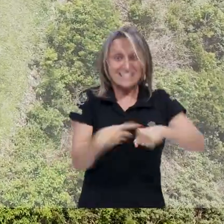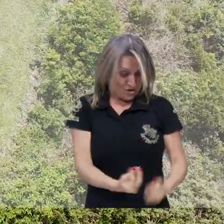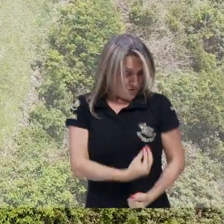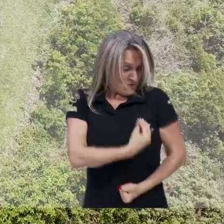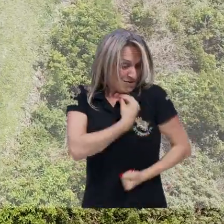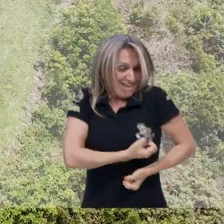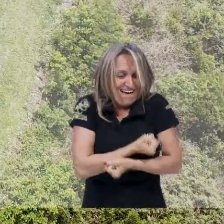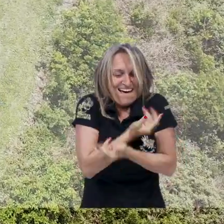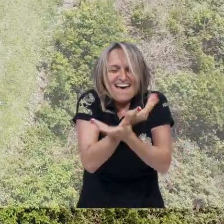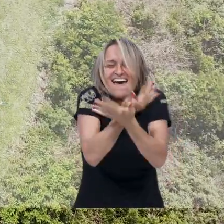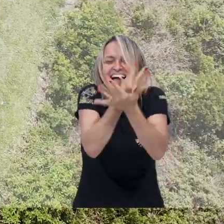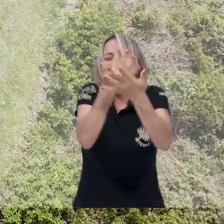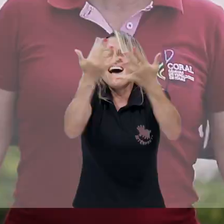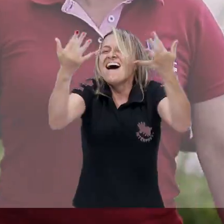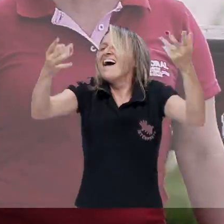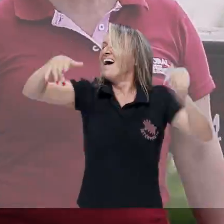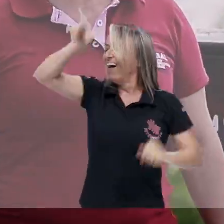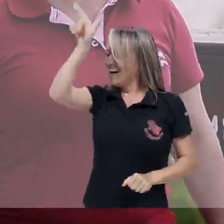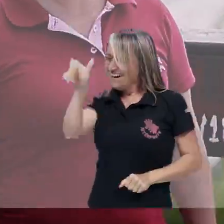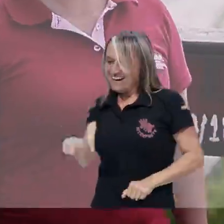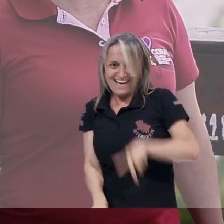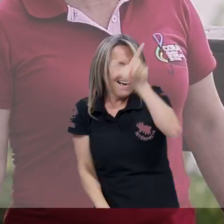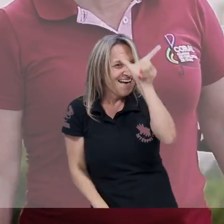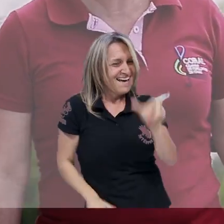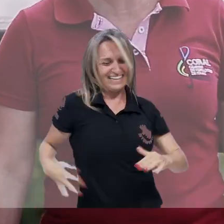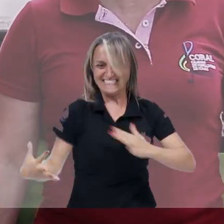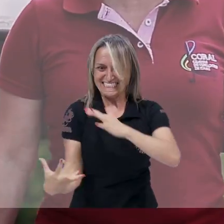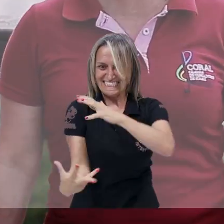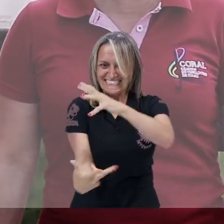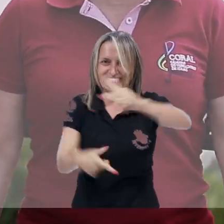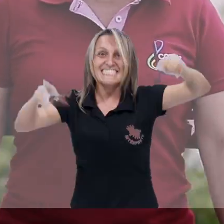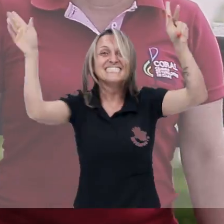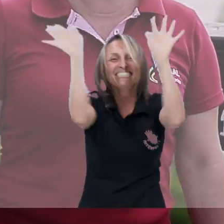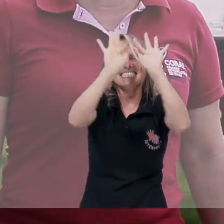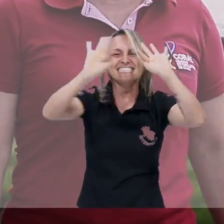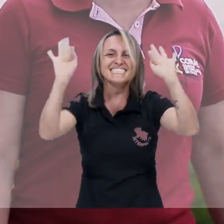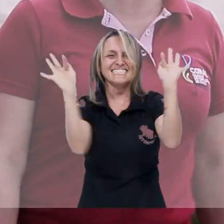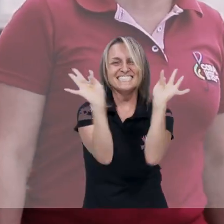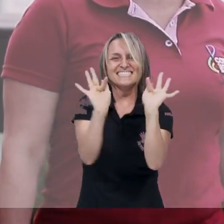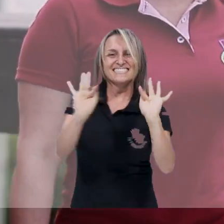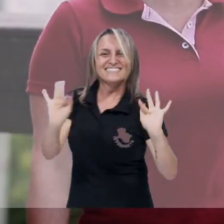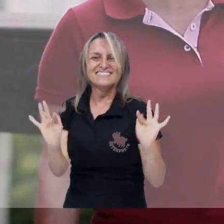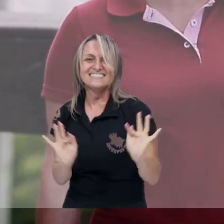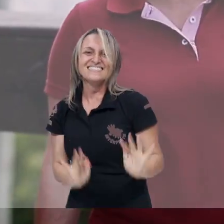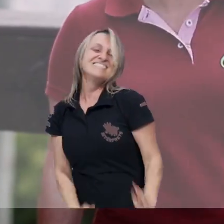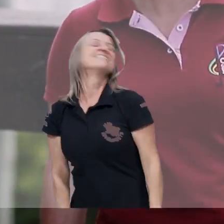acender a chama da vida E fazer a terra inteira feliz